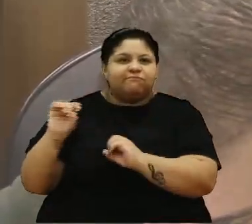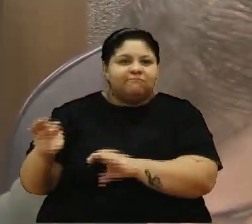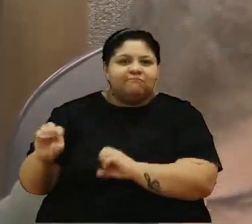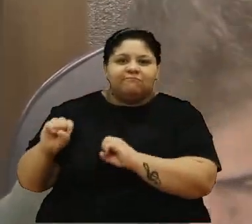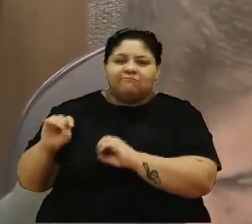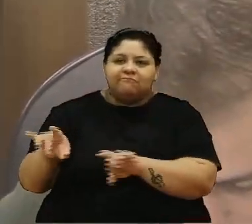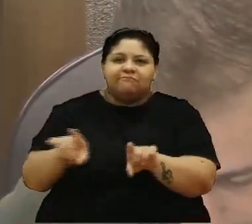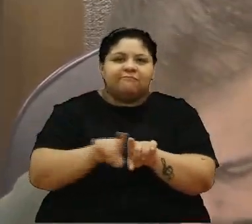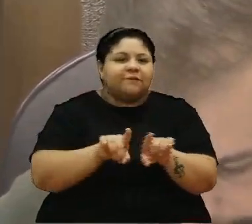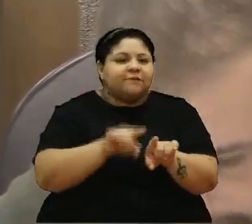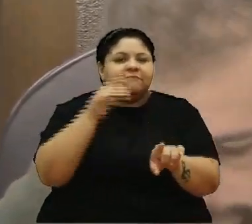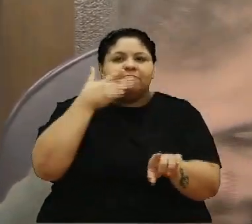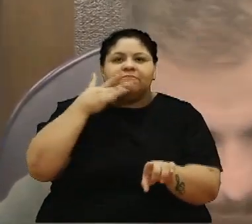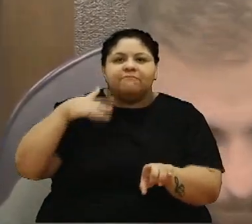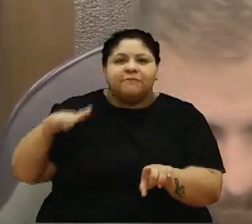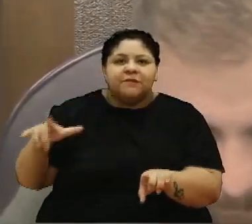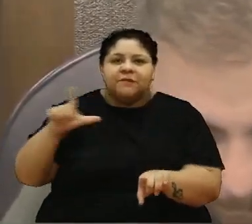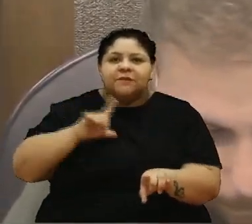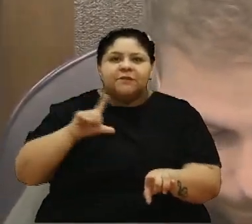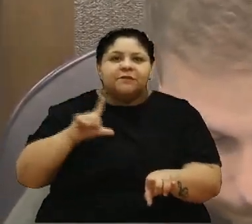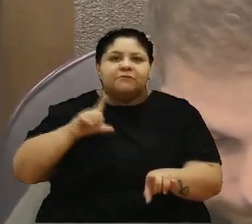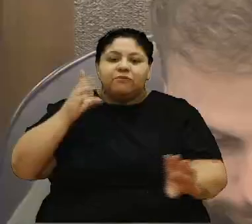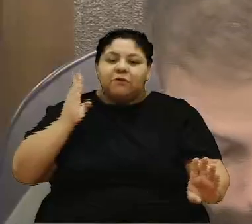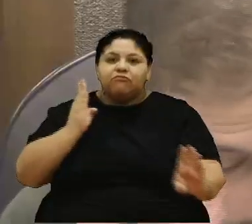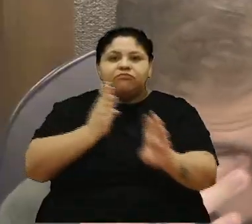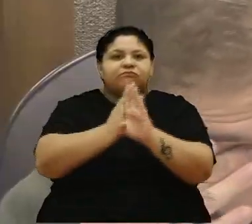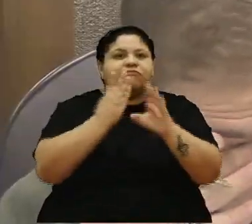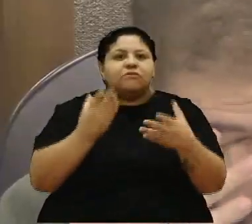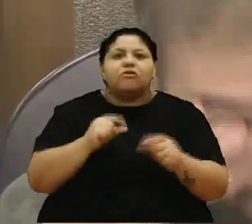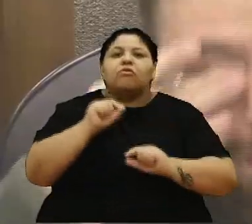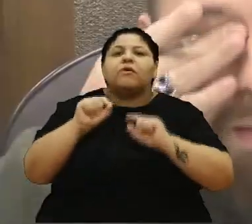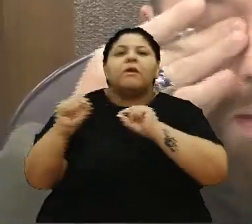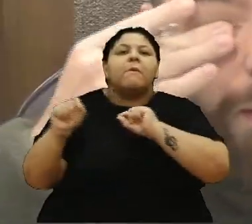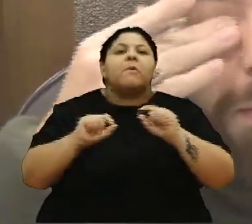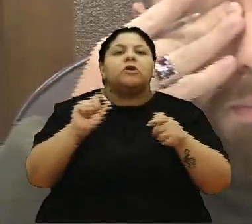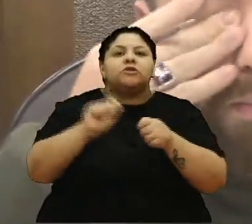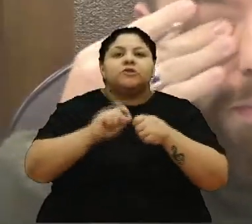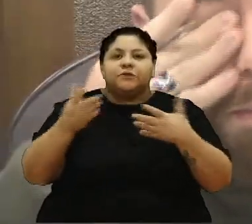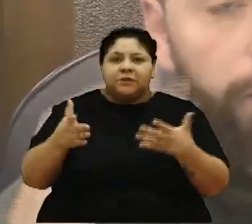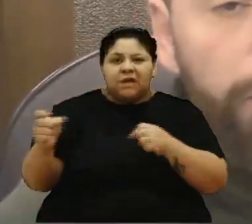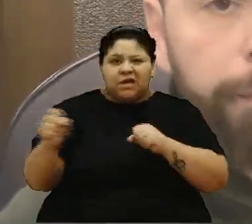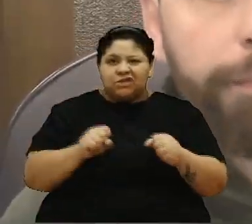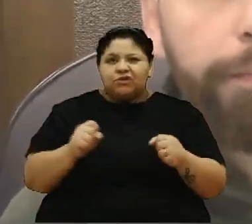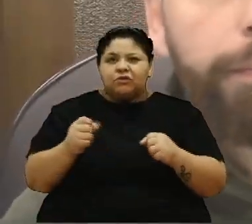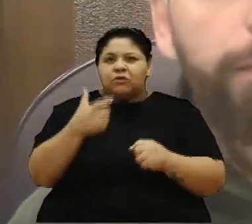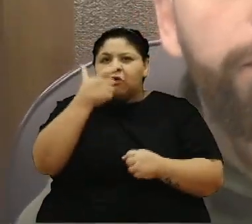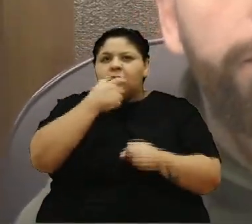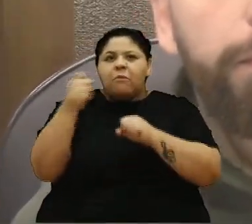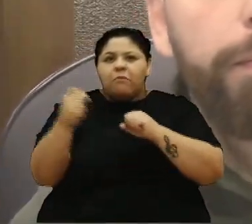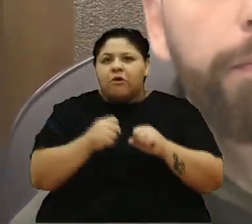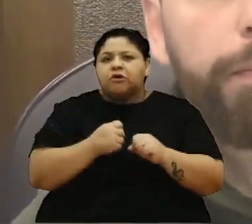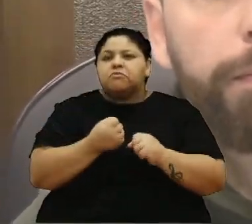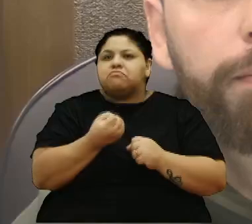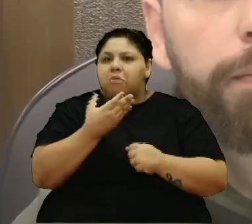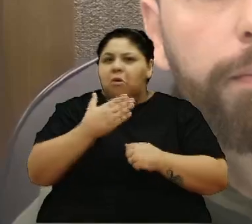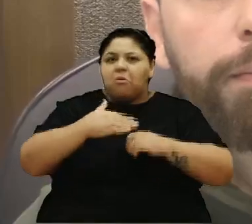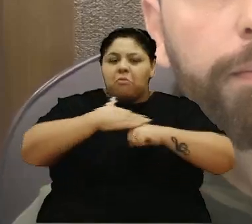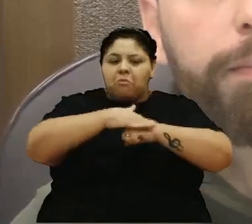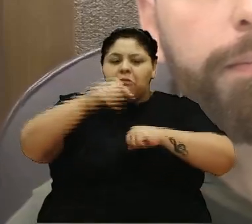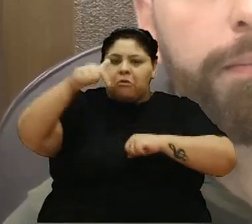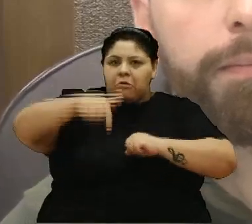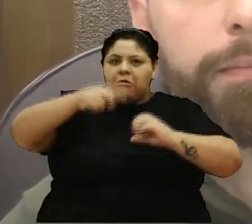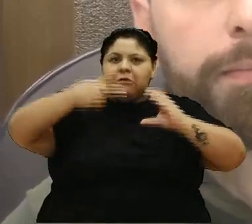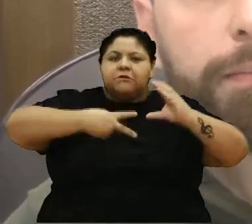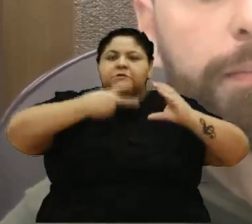automaticamente as crianças estão sem o diagnóstico. Então, o que poderia ser feito? Acho que pode sair um bom diálogo aqui na Câmara